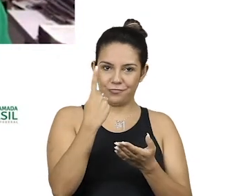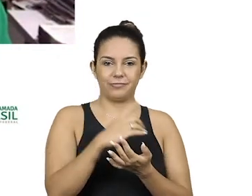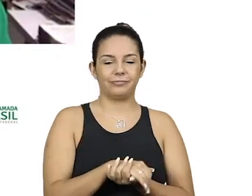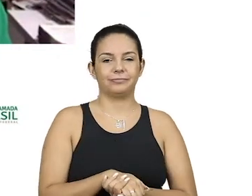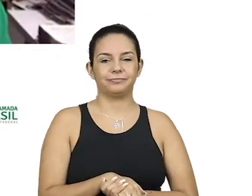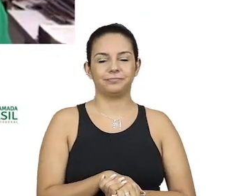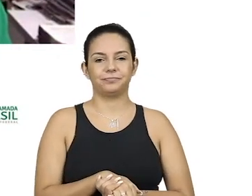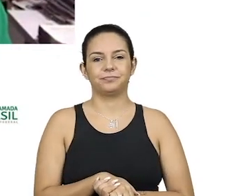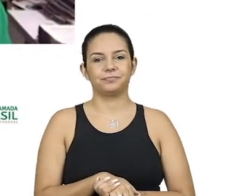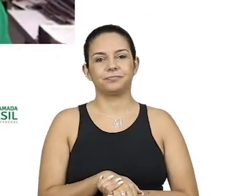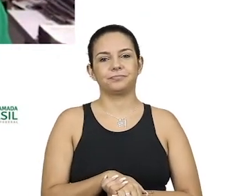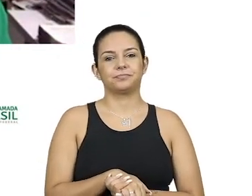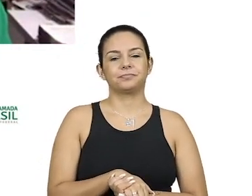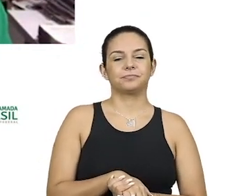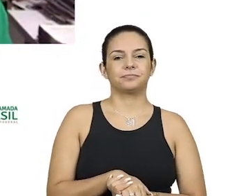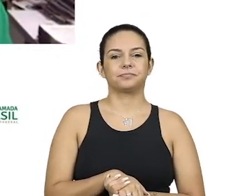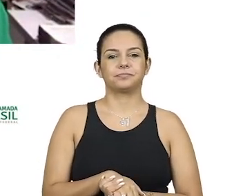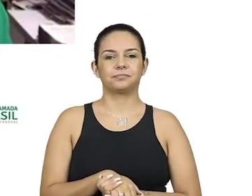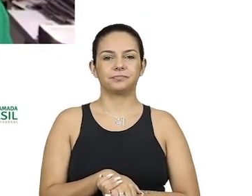leia.